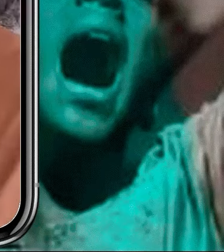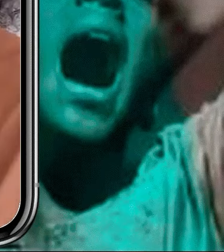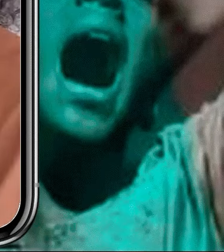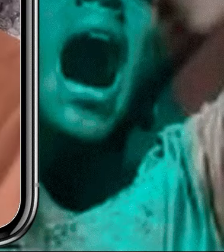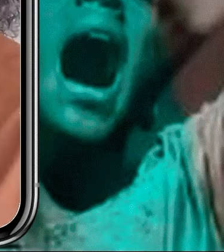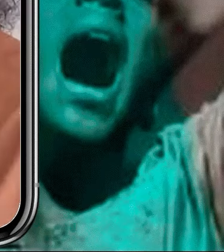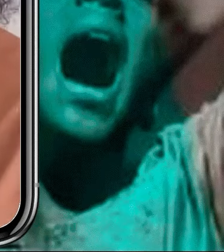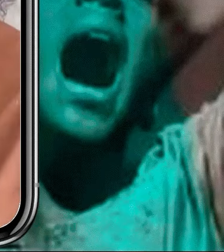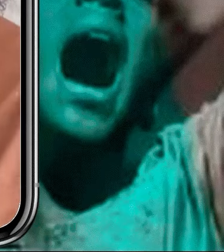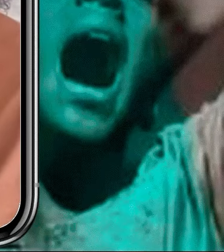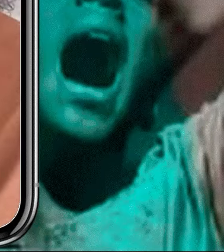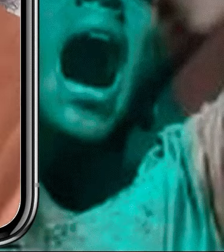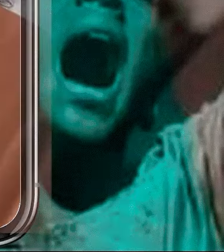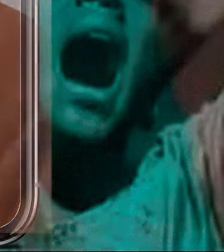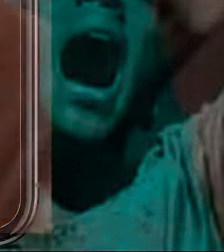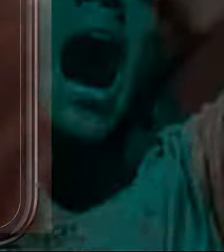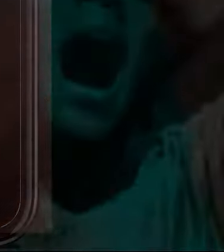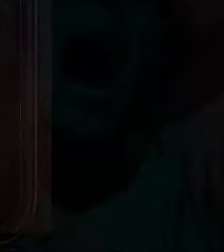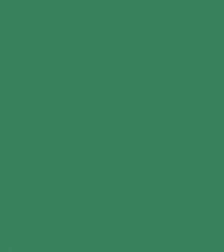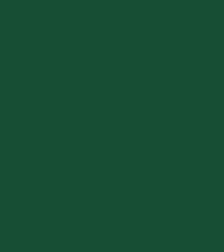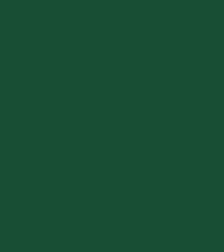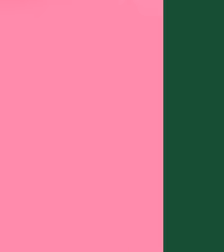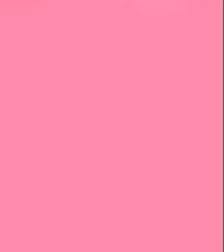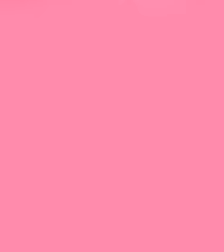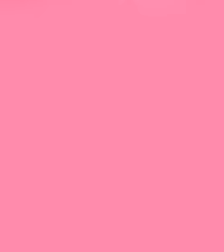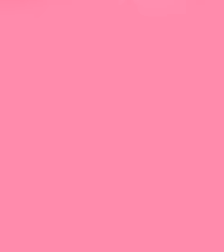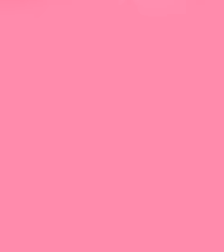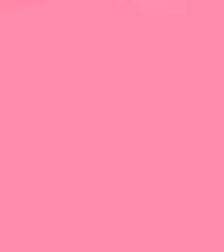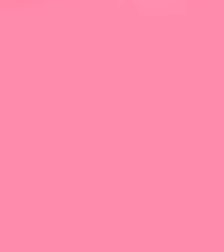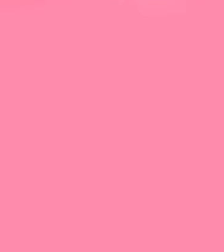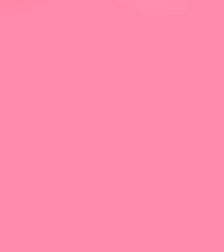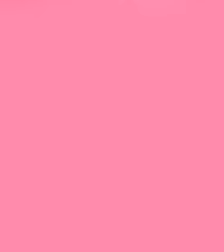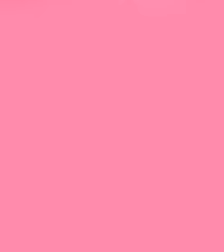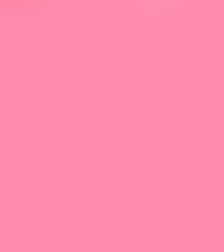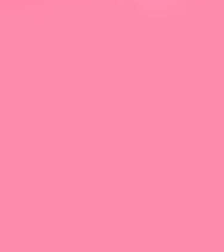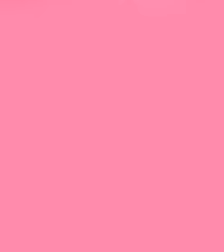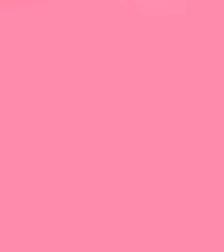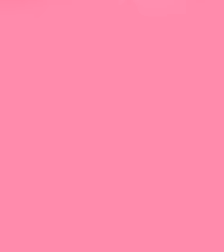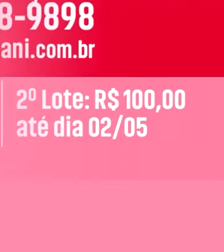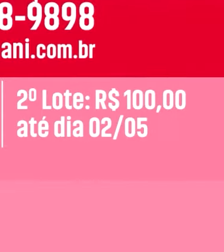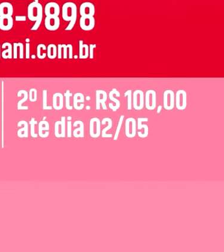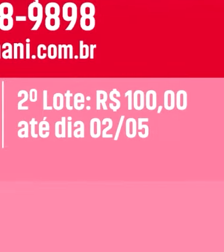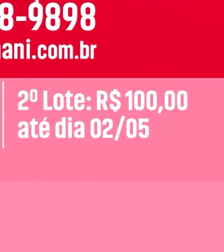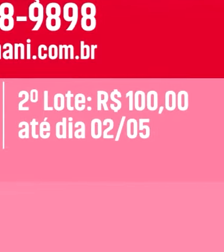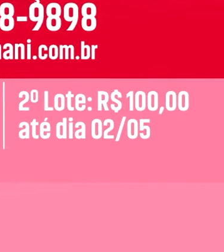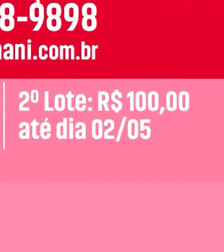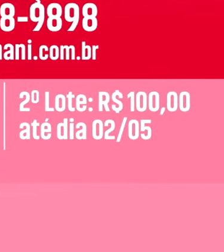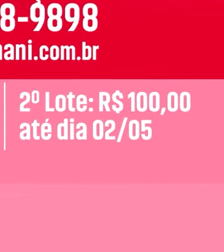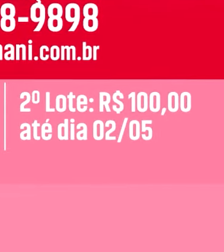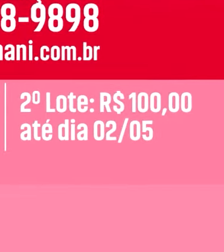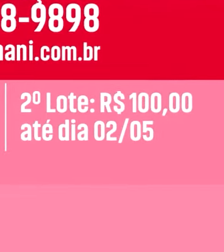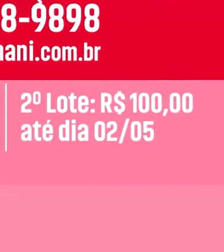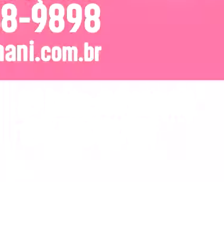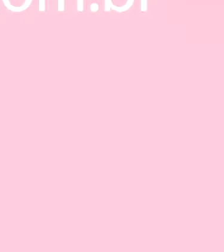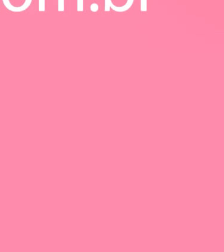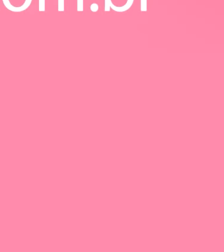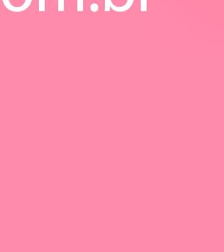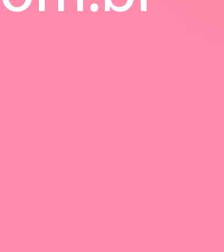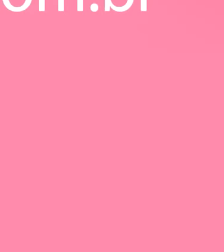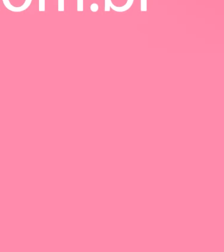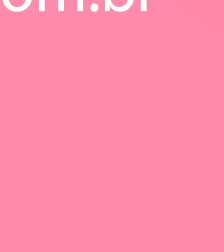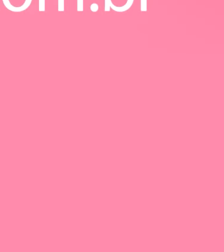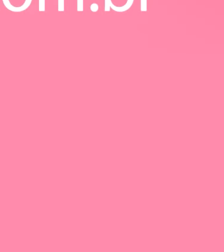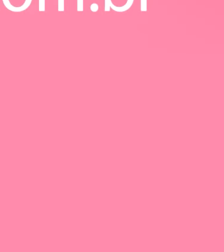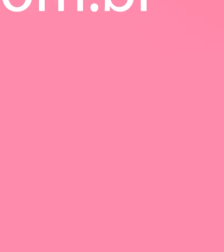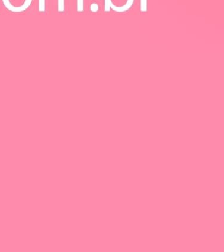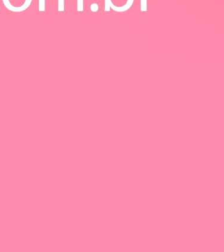is ou seja ele ressuscitou está chegando o congresso 5000 mulheres get up elas